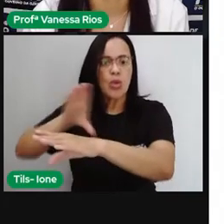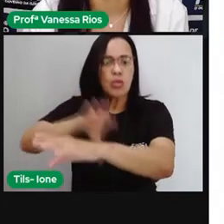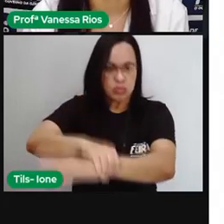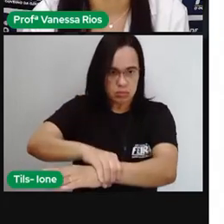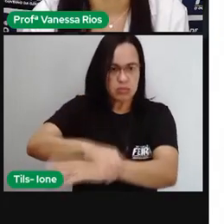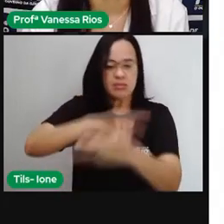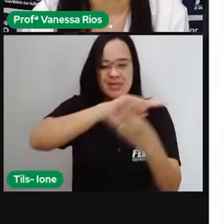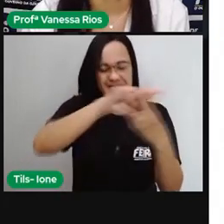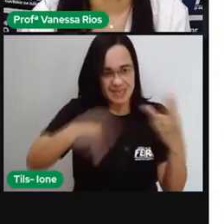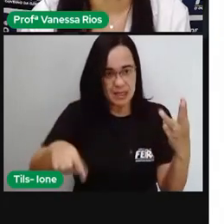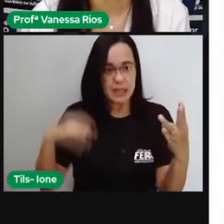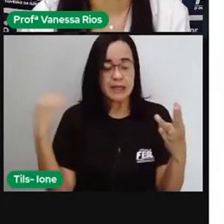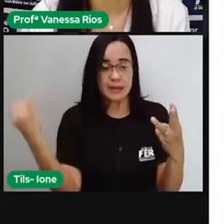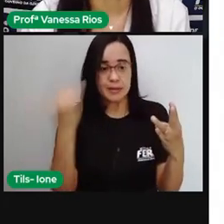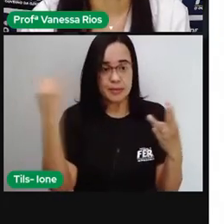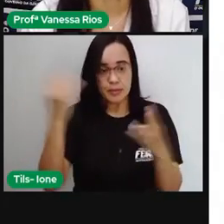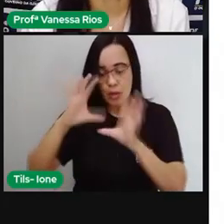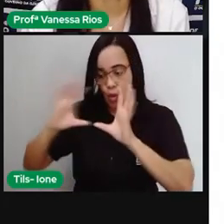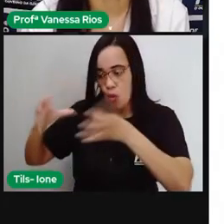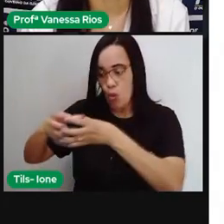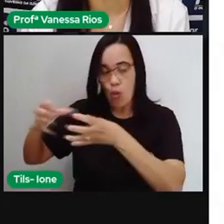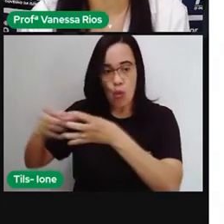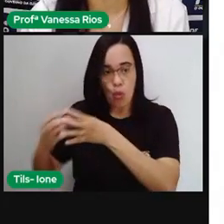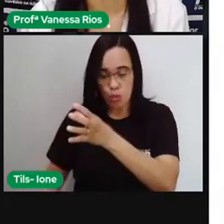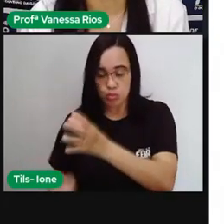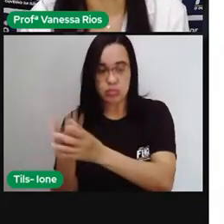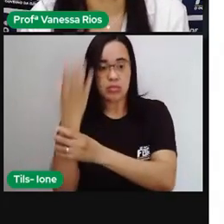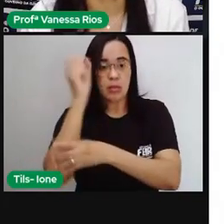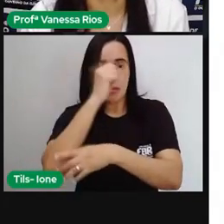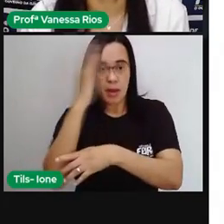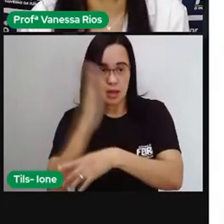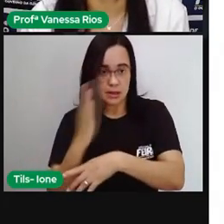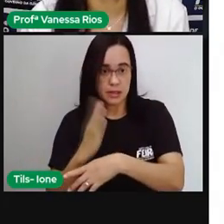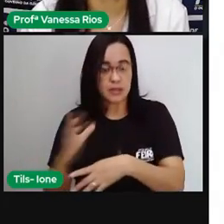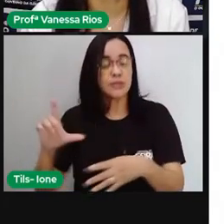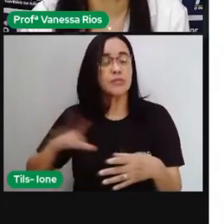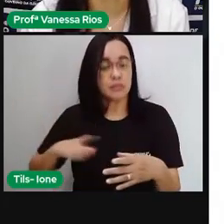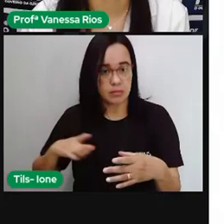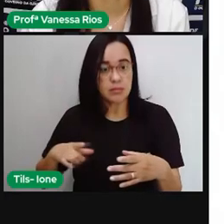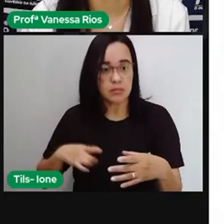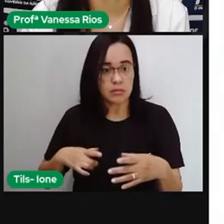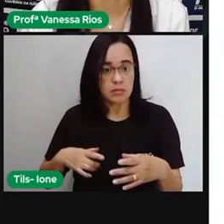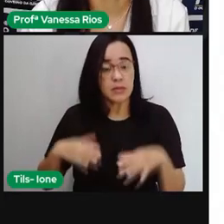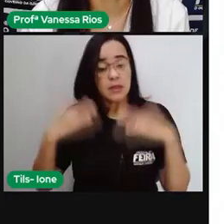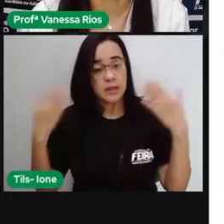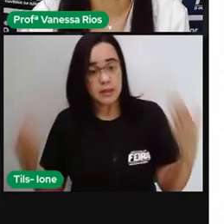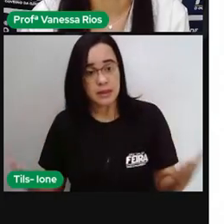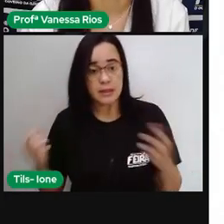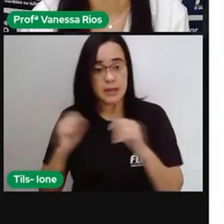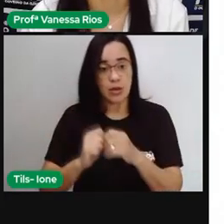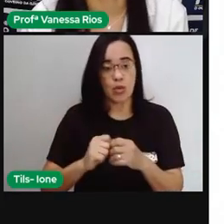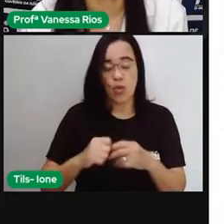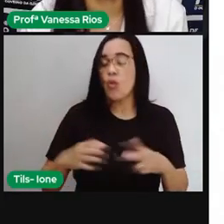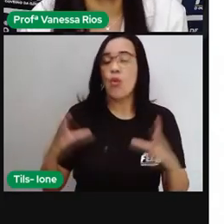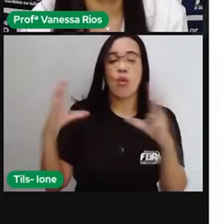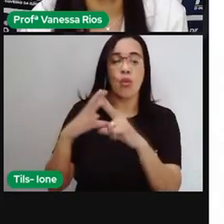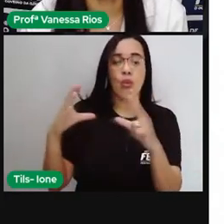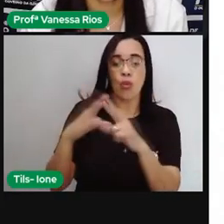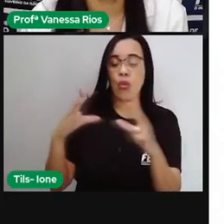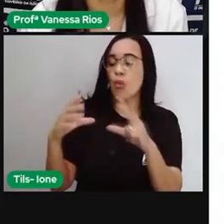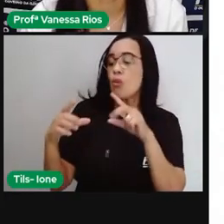povo brasileiro. Os indígenas que já habitavam o território, né, milhares de anos antes da chegada